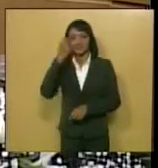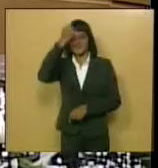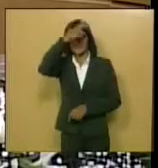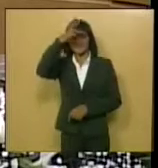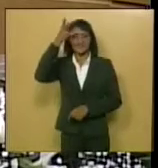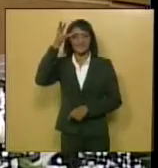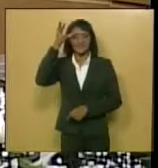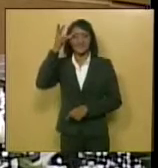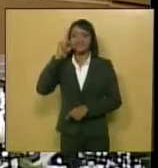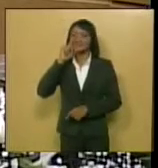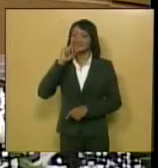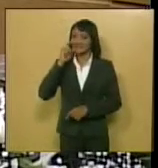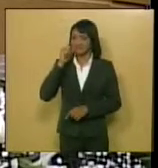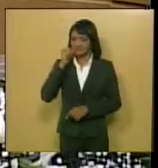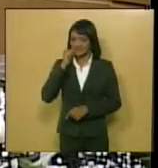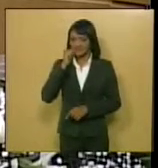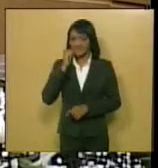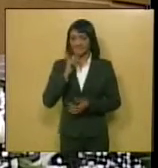prefeito de Aracaju,